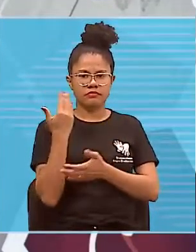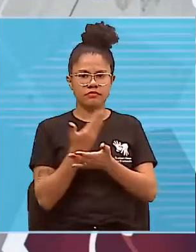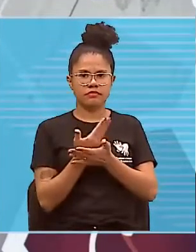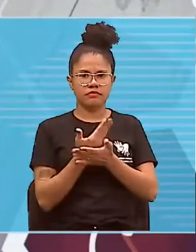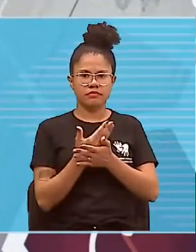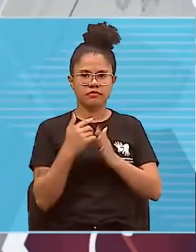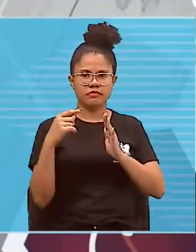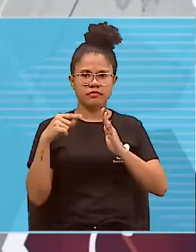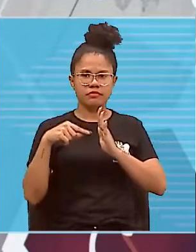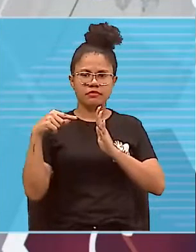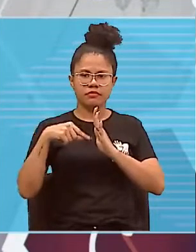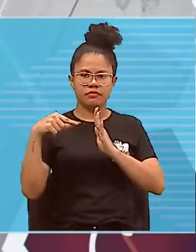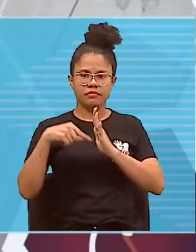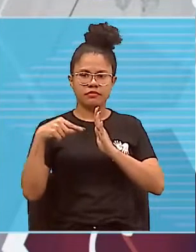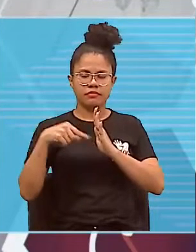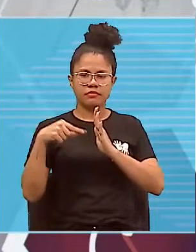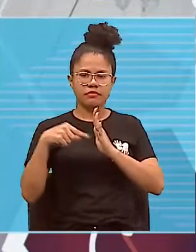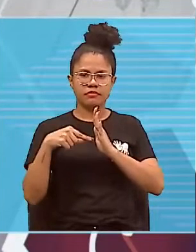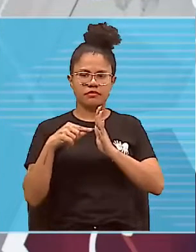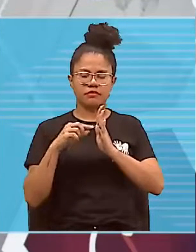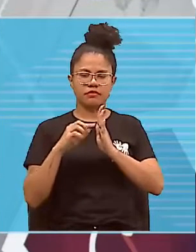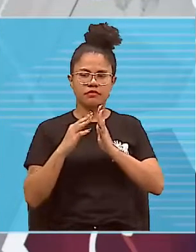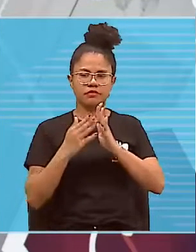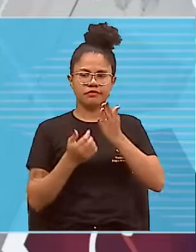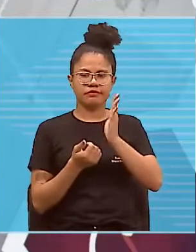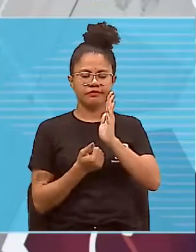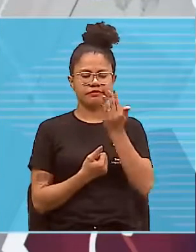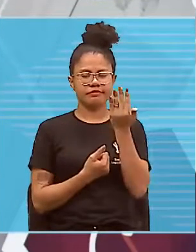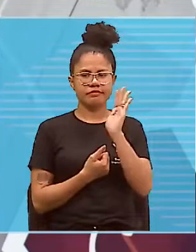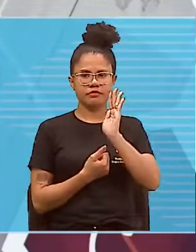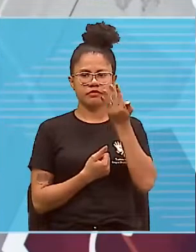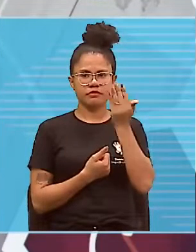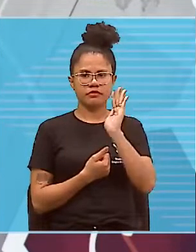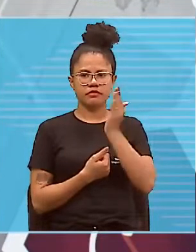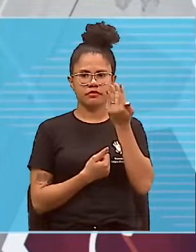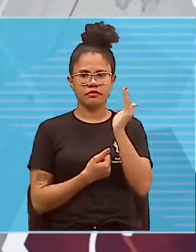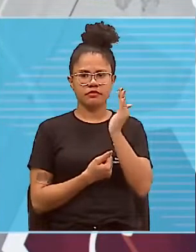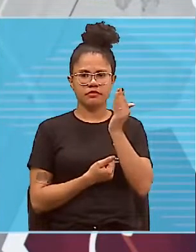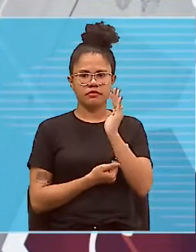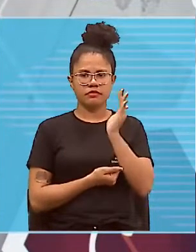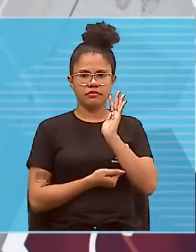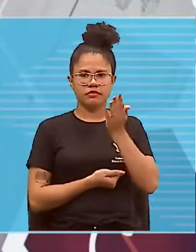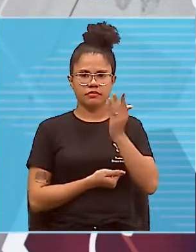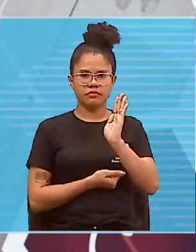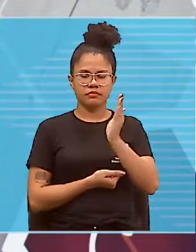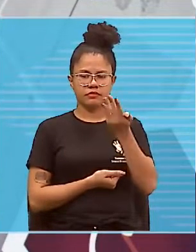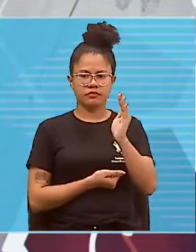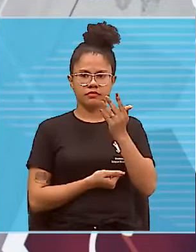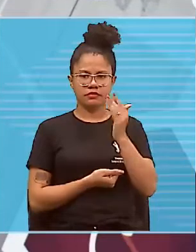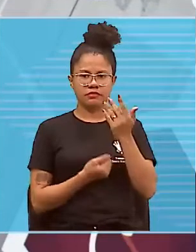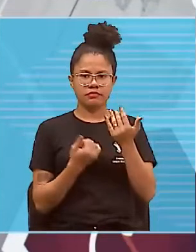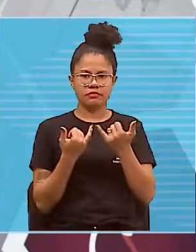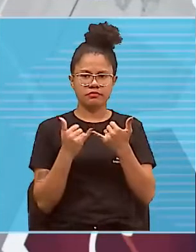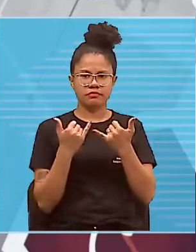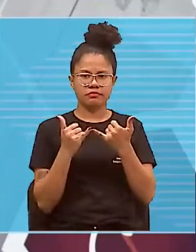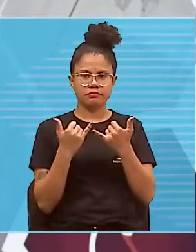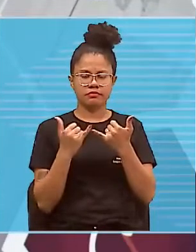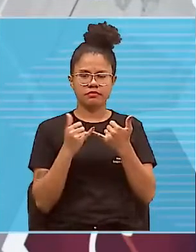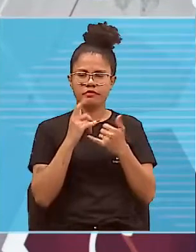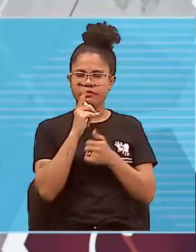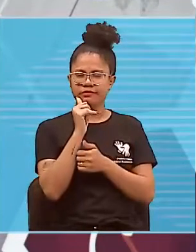ele é um objeto translúcido ele é um objeto semelhante a uma gota